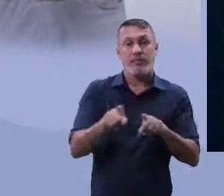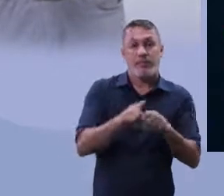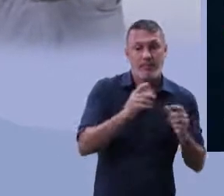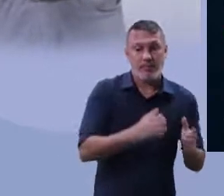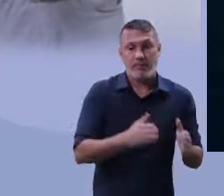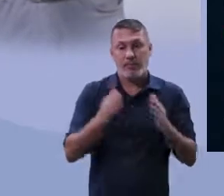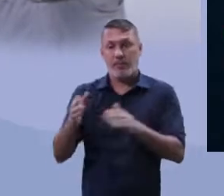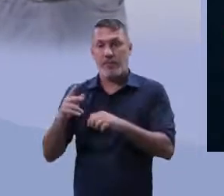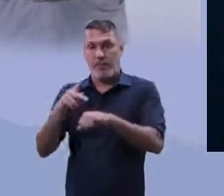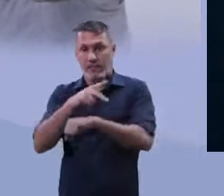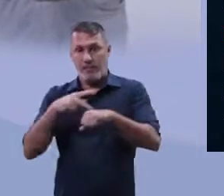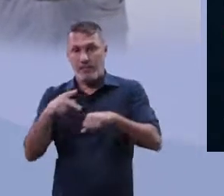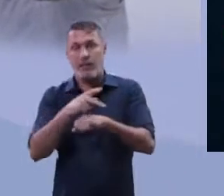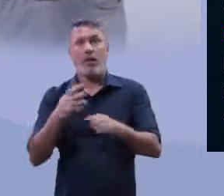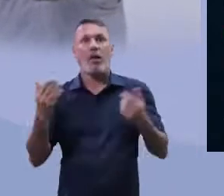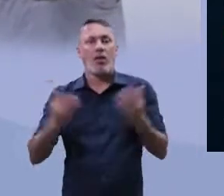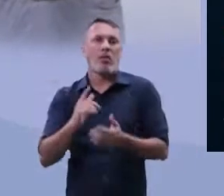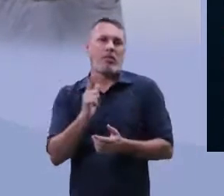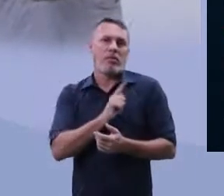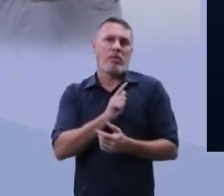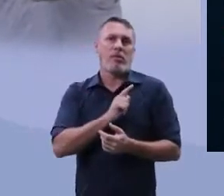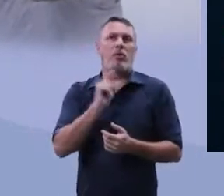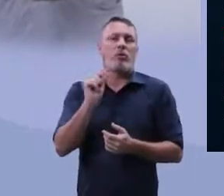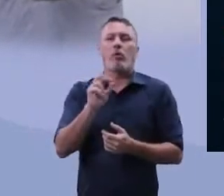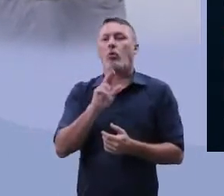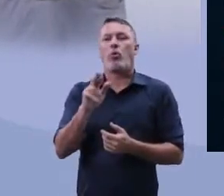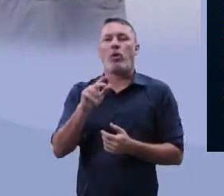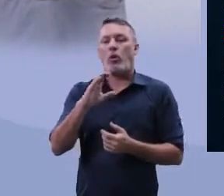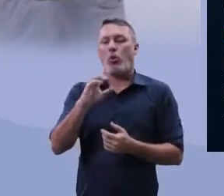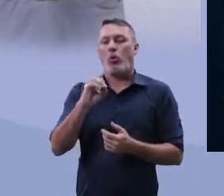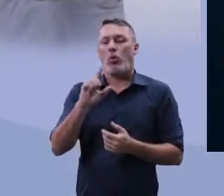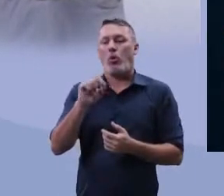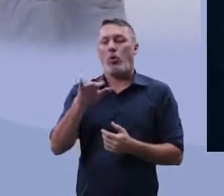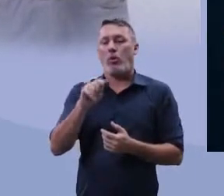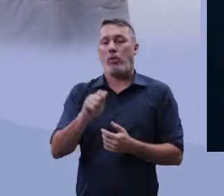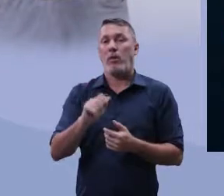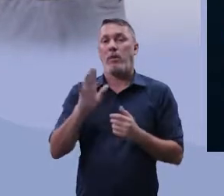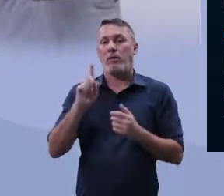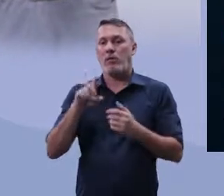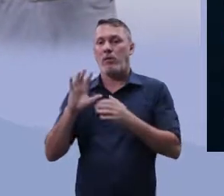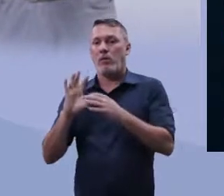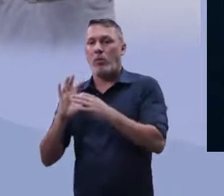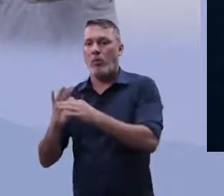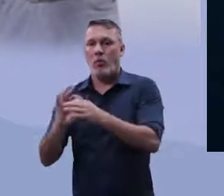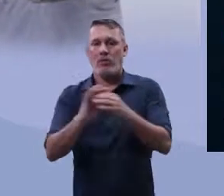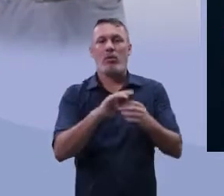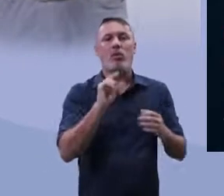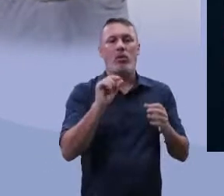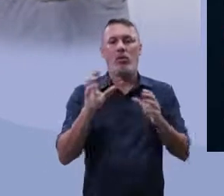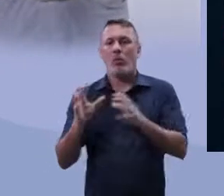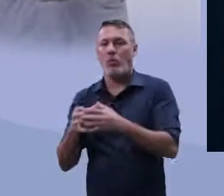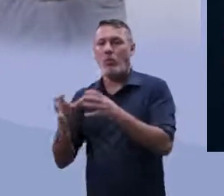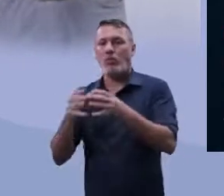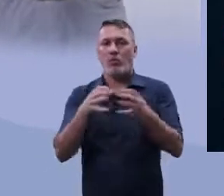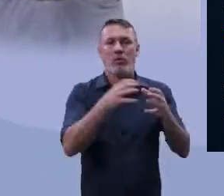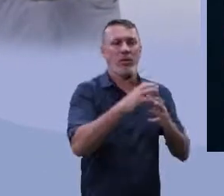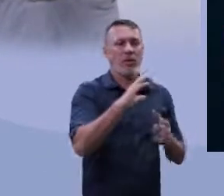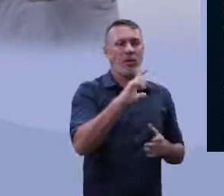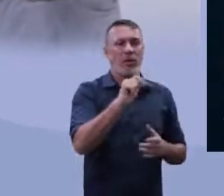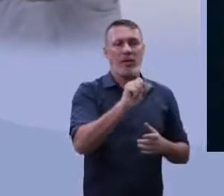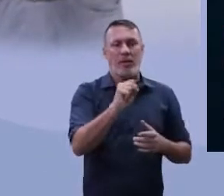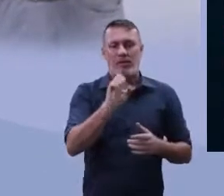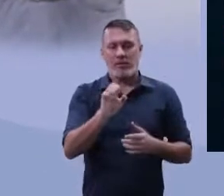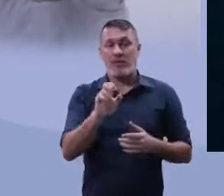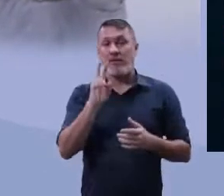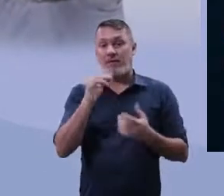industrializados, enquanto que esses países, né, agora, né, não mais colônia, mas num contexto, né, de